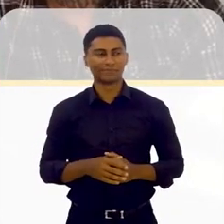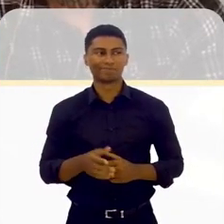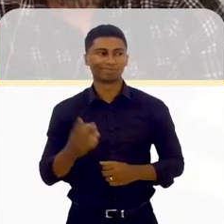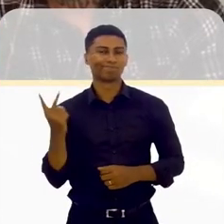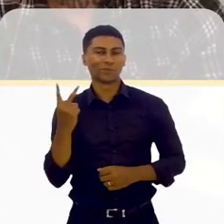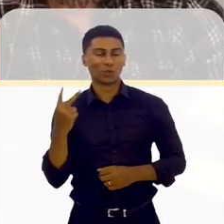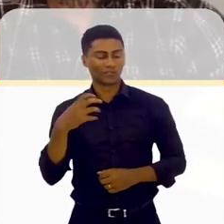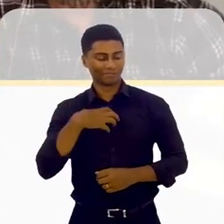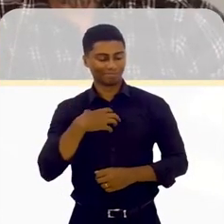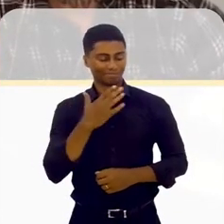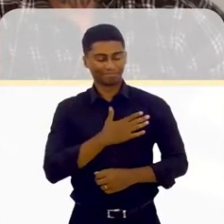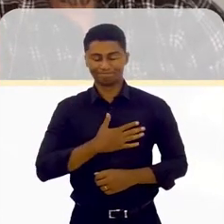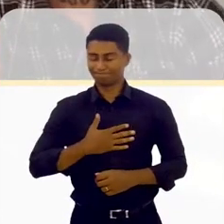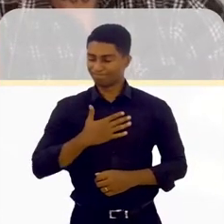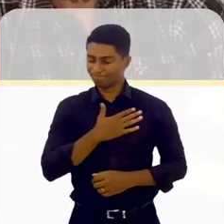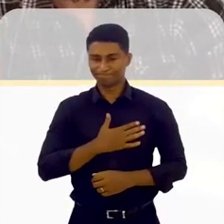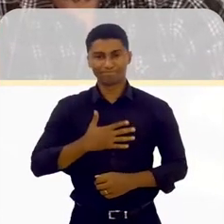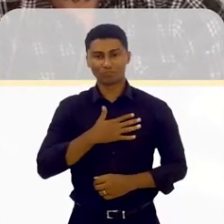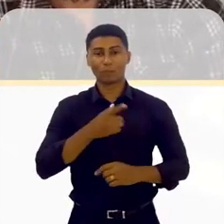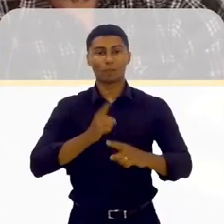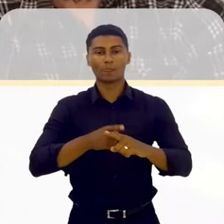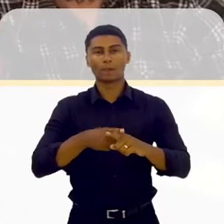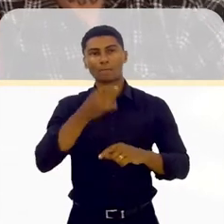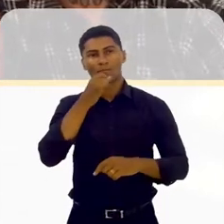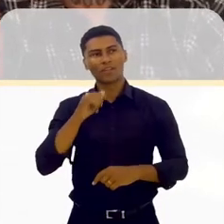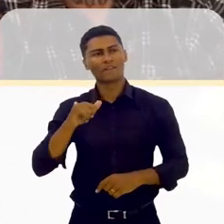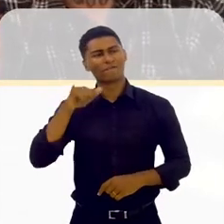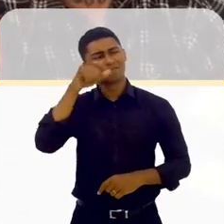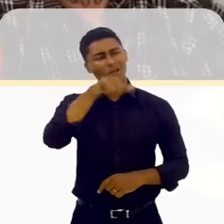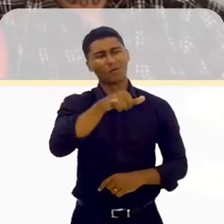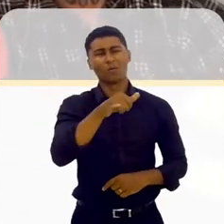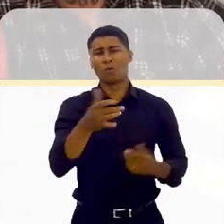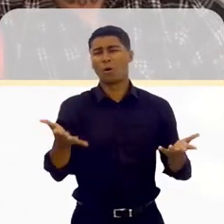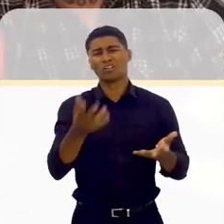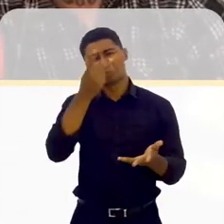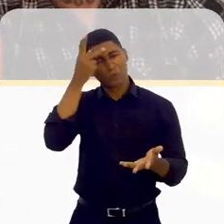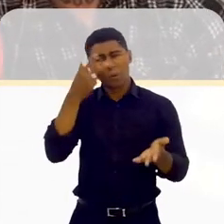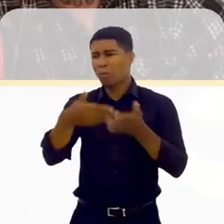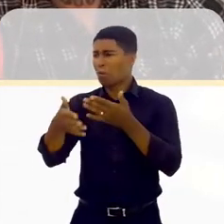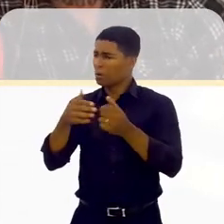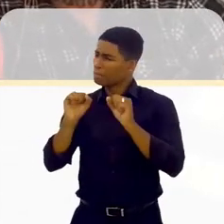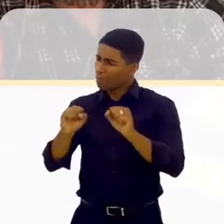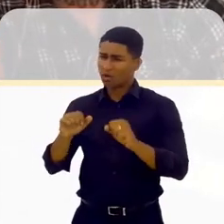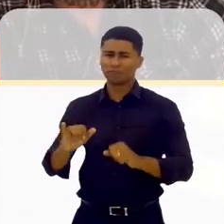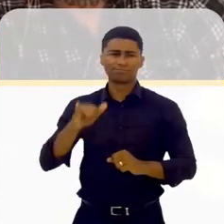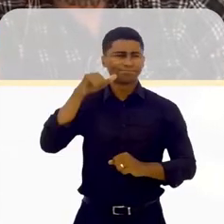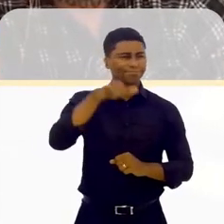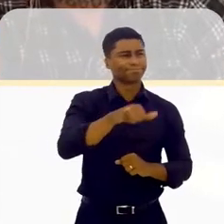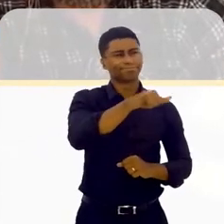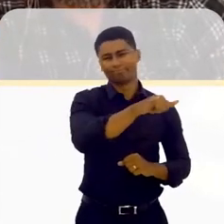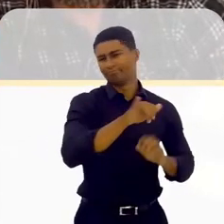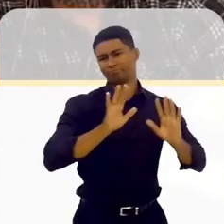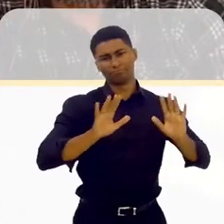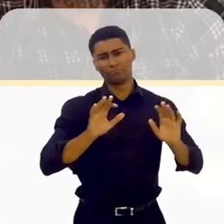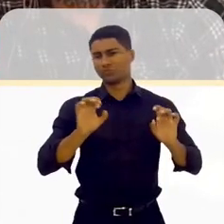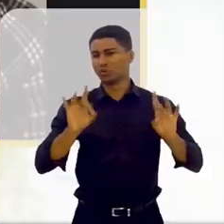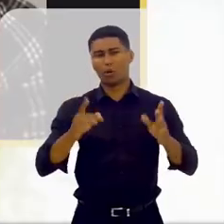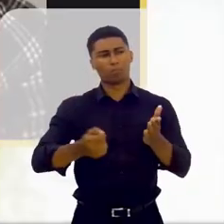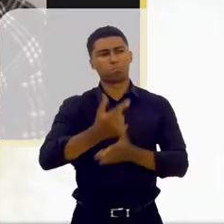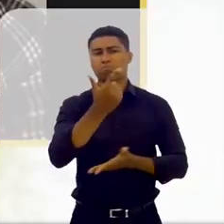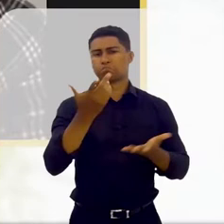muito satisfatório, porque viajar de avião, hoje qualquer um pode andar de avião, é só comprar passagem e ir. Mas no Sim. nosso